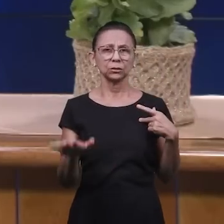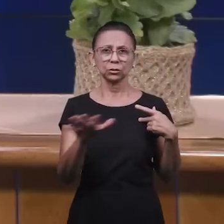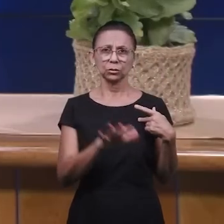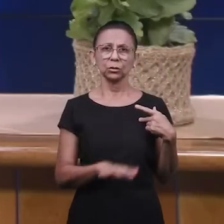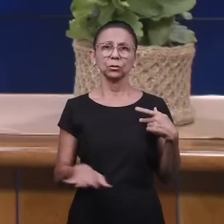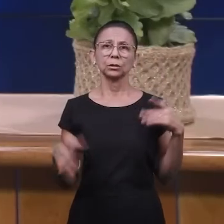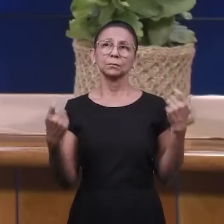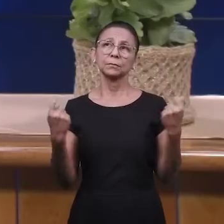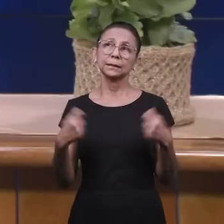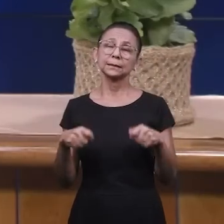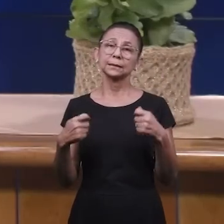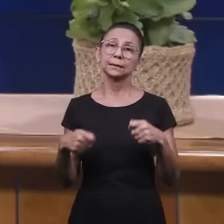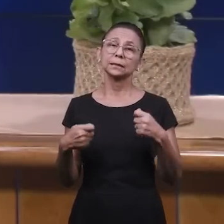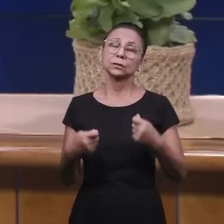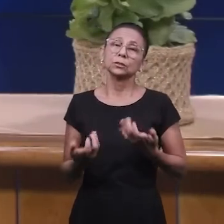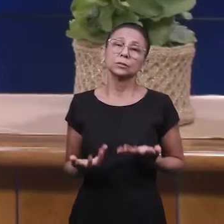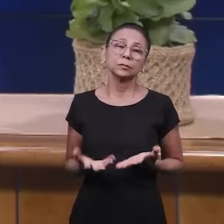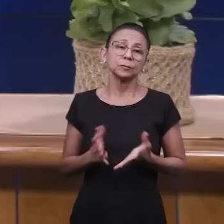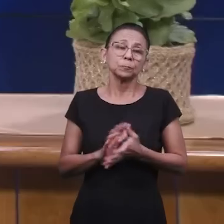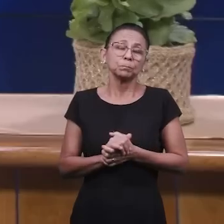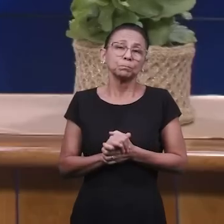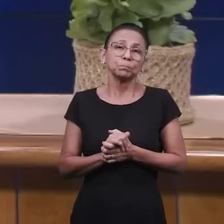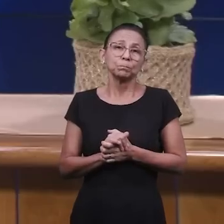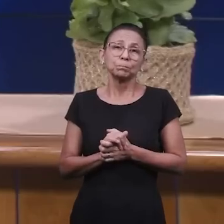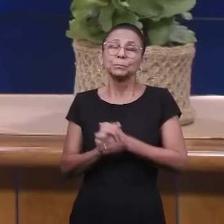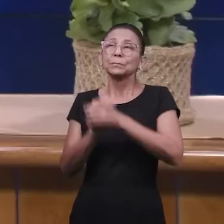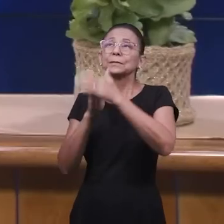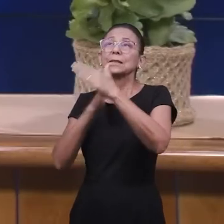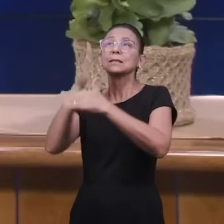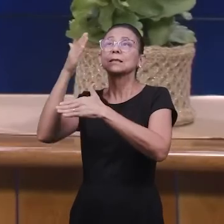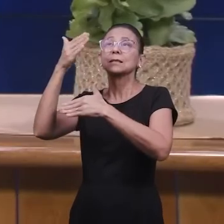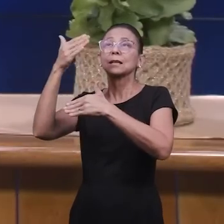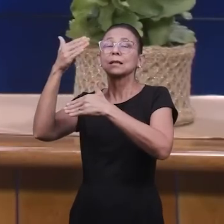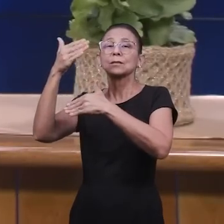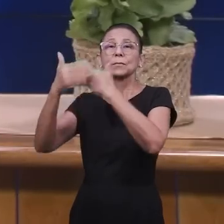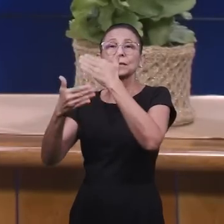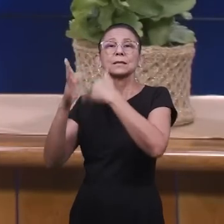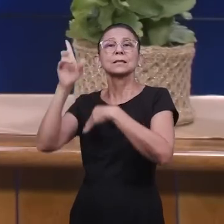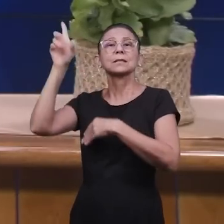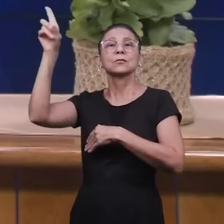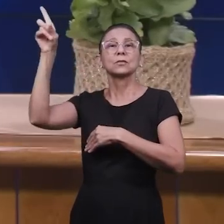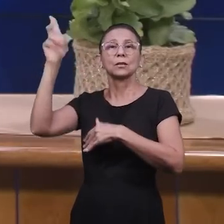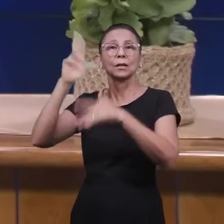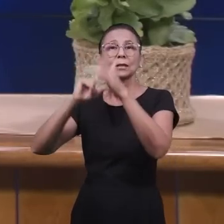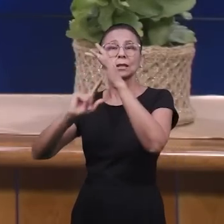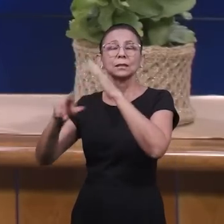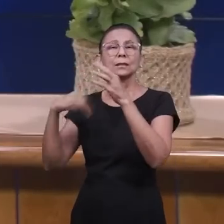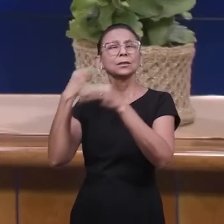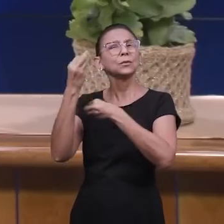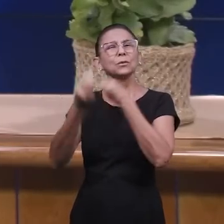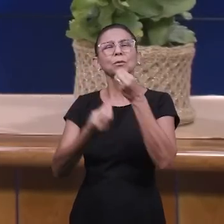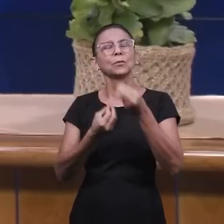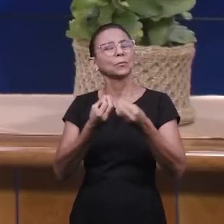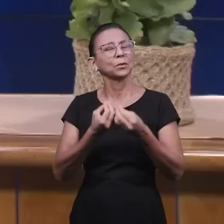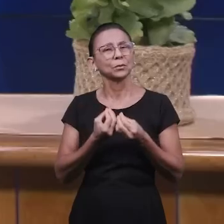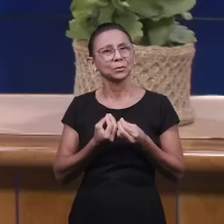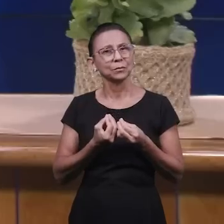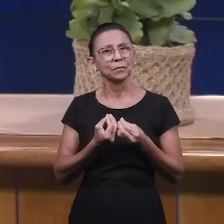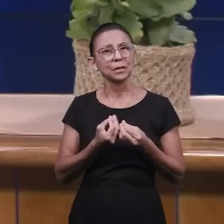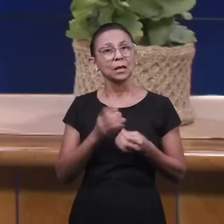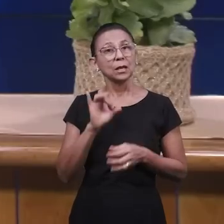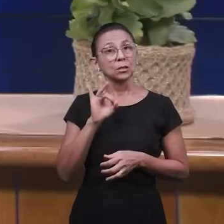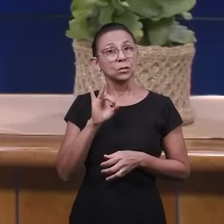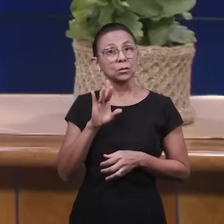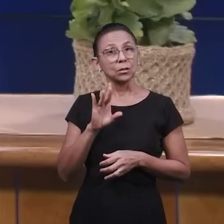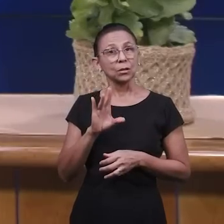bênção. E aí podia me perguntar, mas pastor, como que se dá a salvação? Eu vou mostrar um gráfico